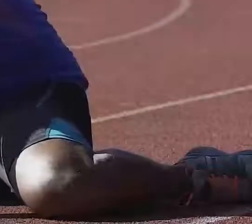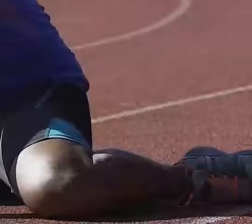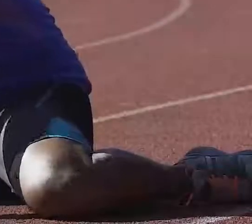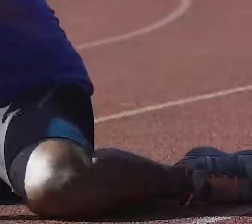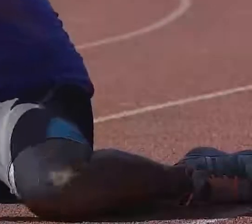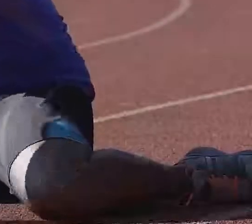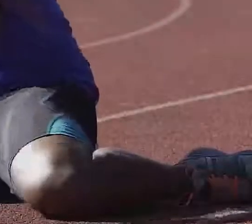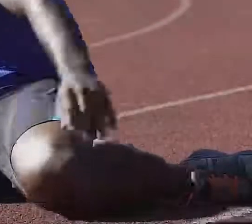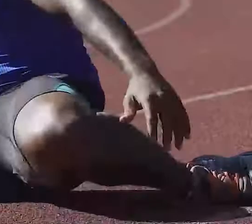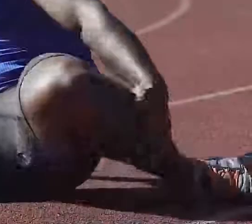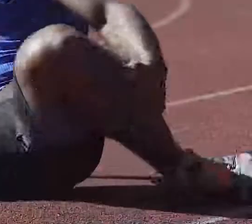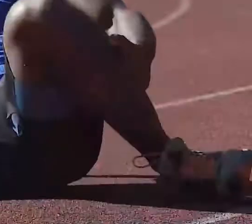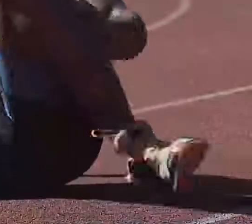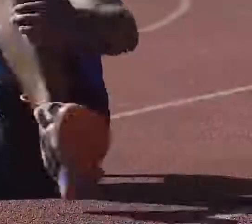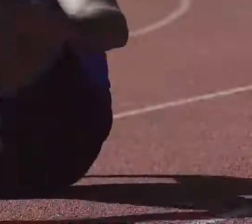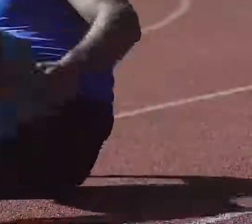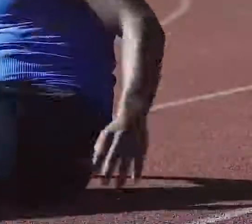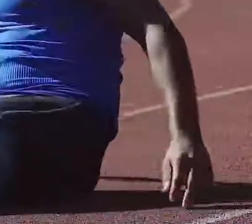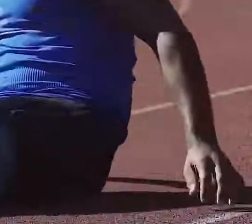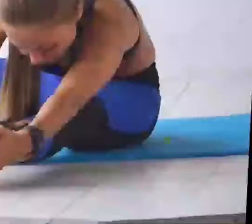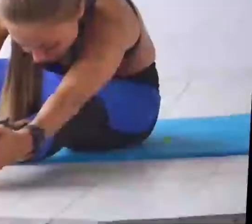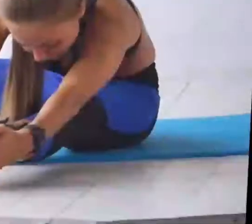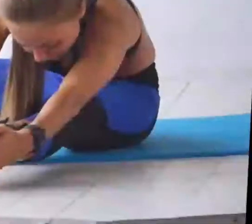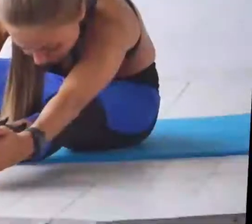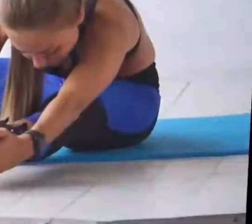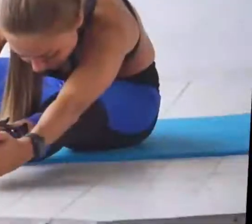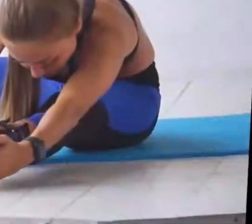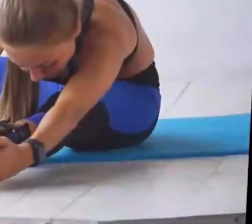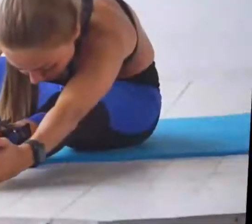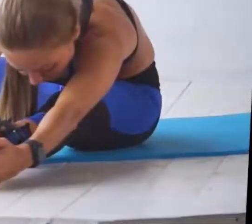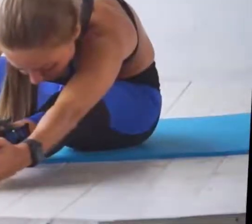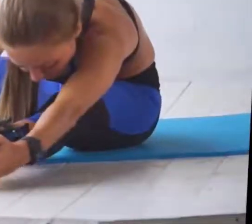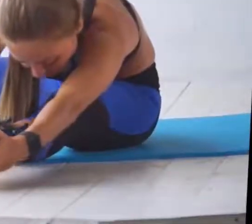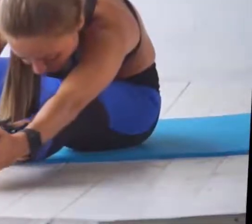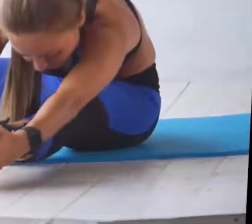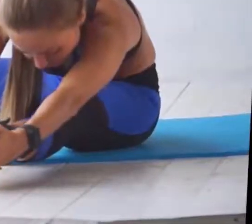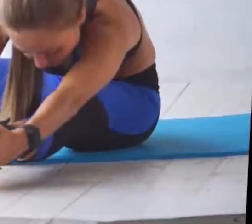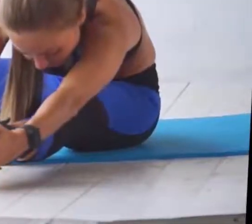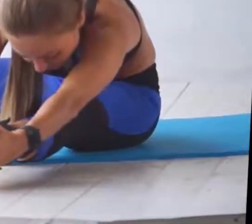atividade física é benéfica em todas as idades e para todos,